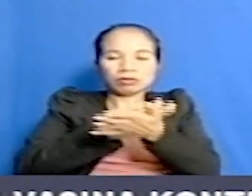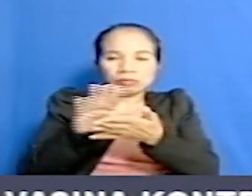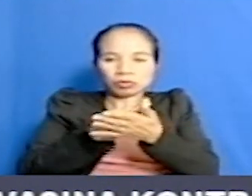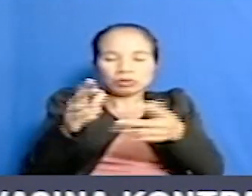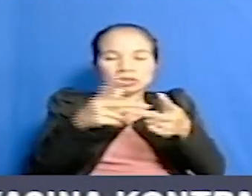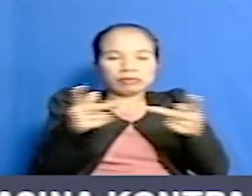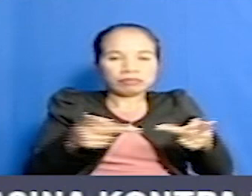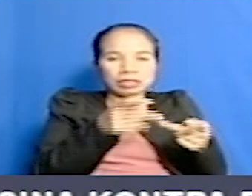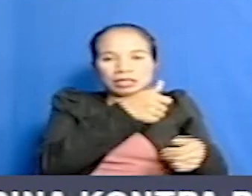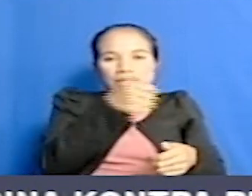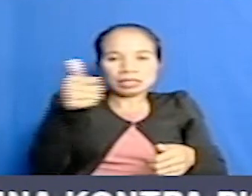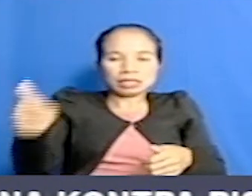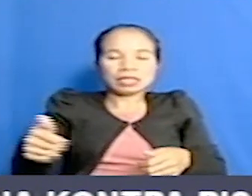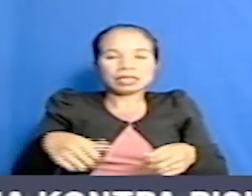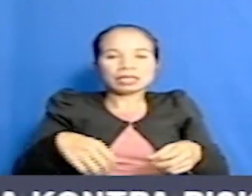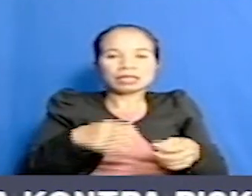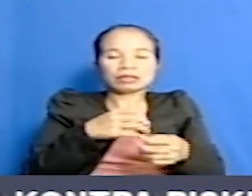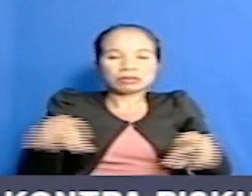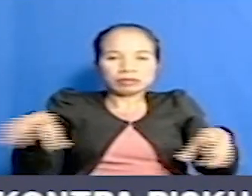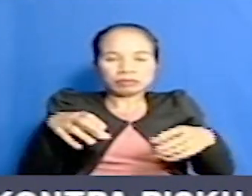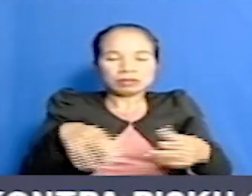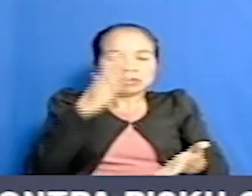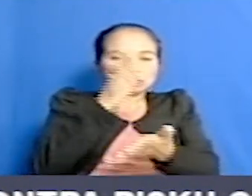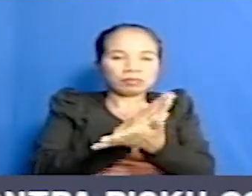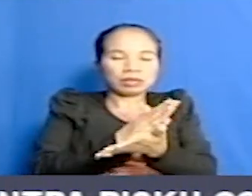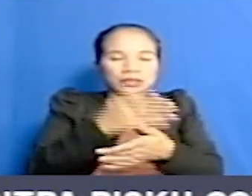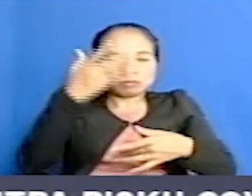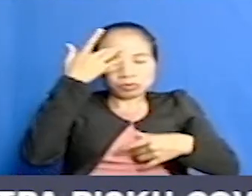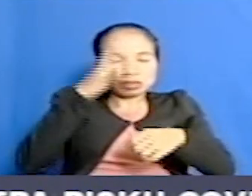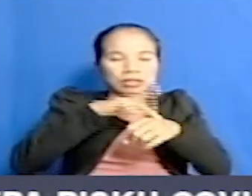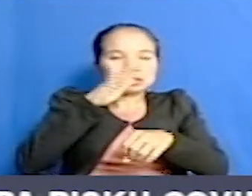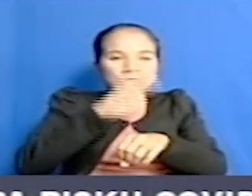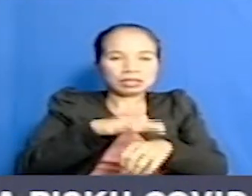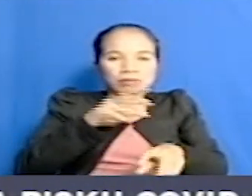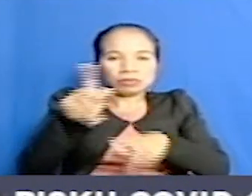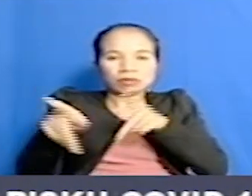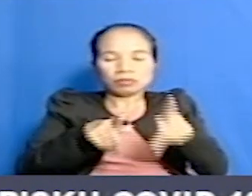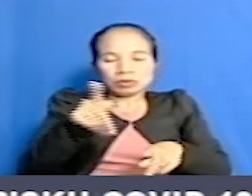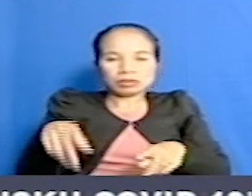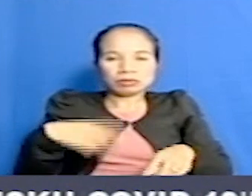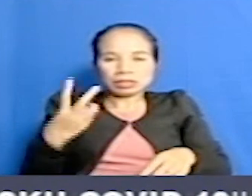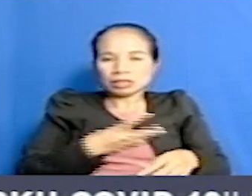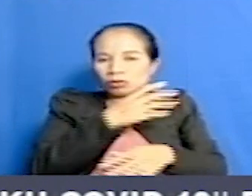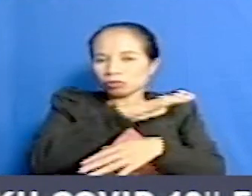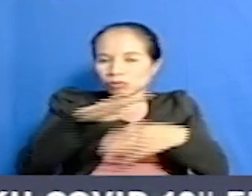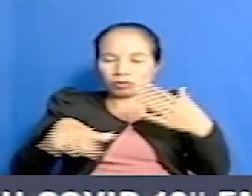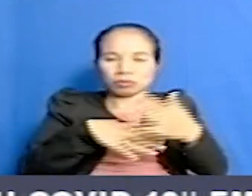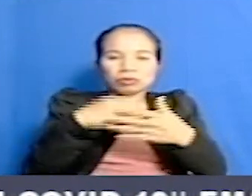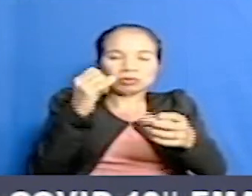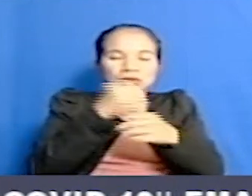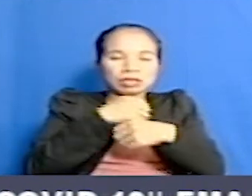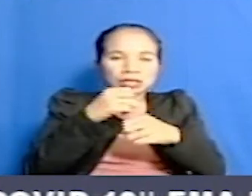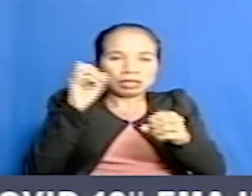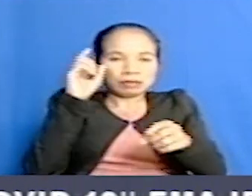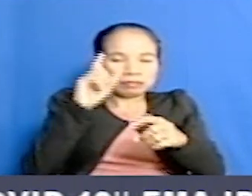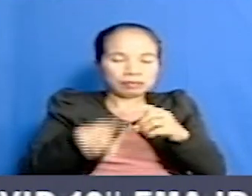e a bairro e de Ida, onde contribui para o combate moras dengue. Sabot. População noto, ita hotu, la halo amigável,